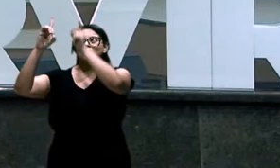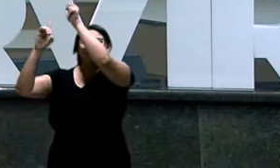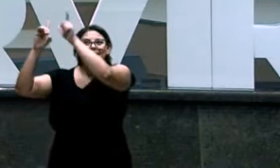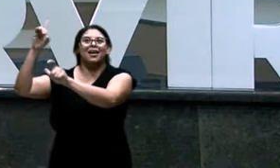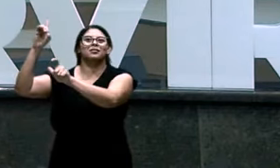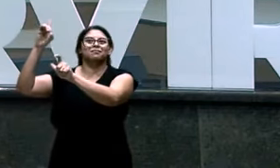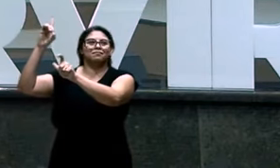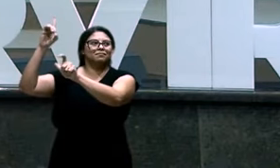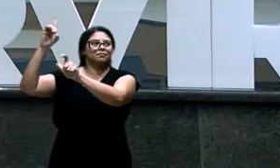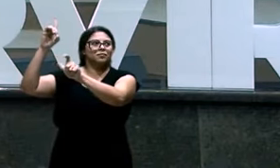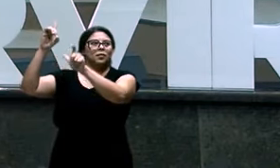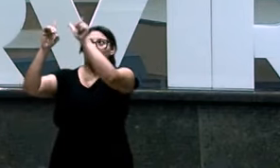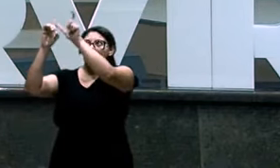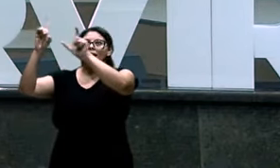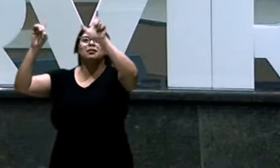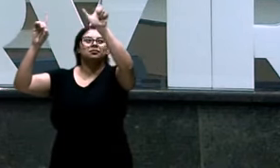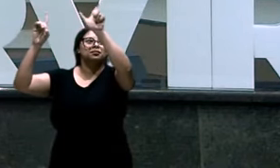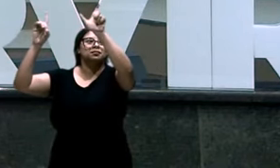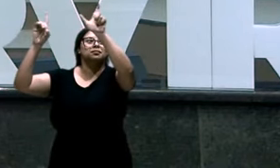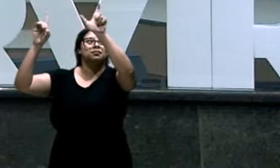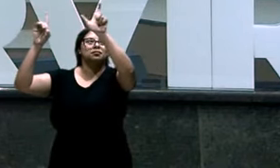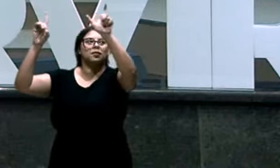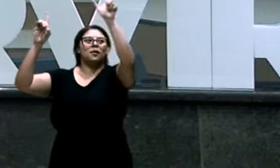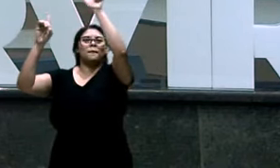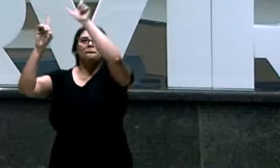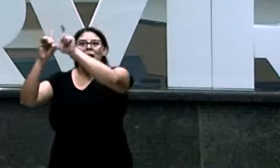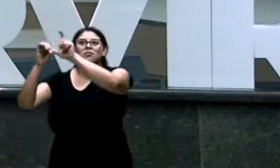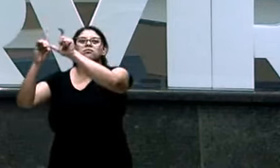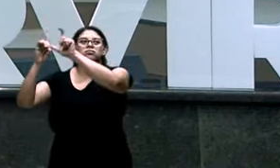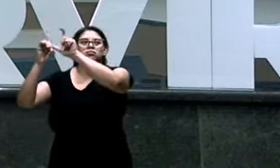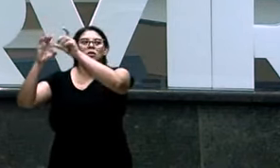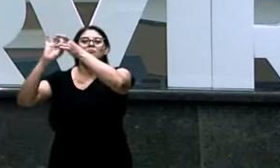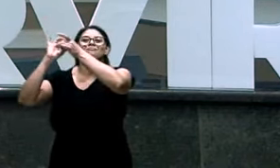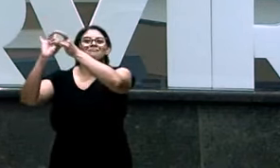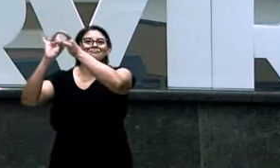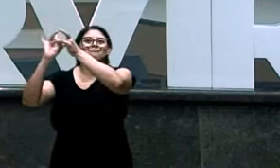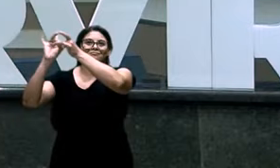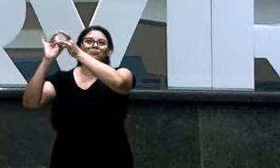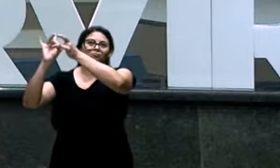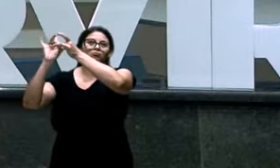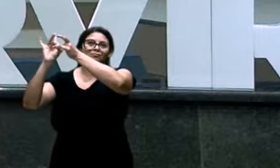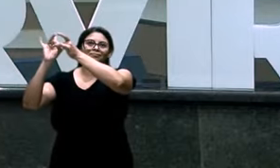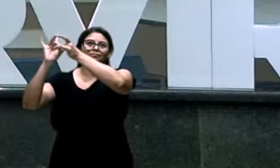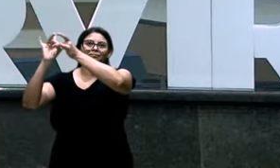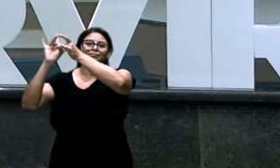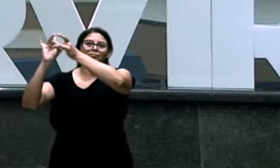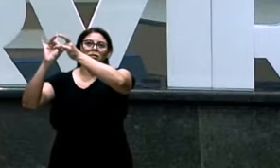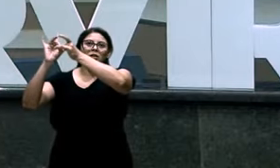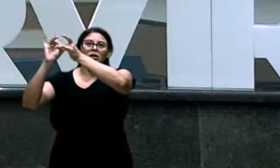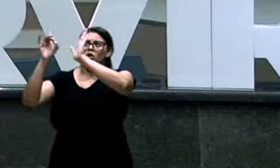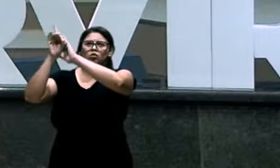E o Verbo era Deus. E o Verbo estava com Deus. E sem